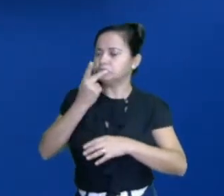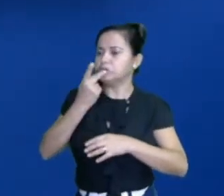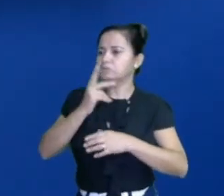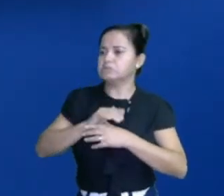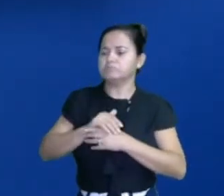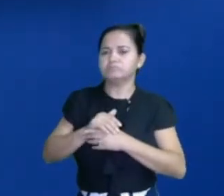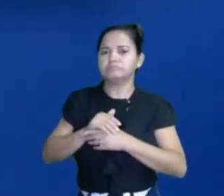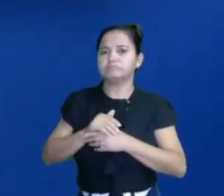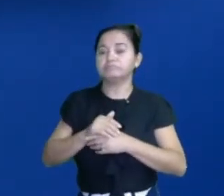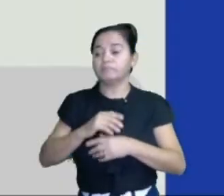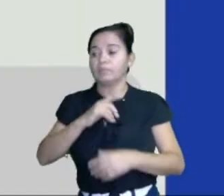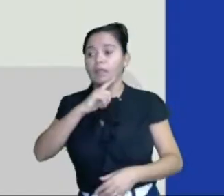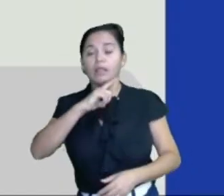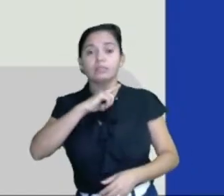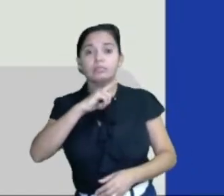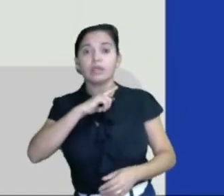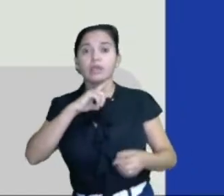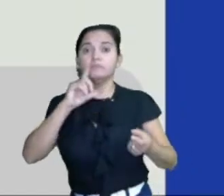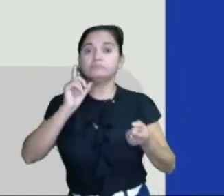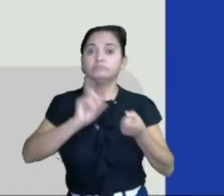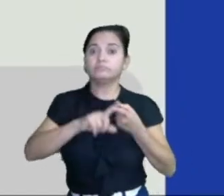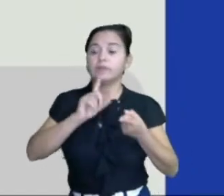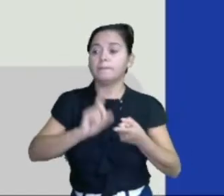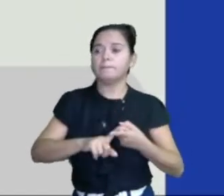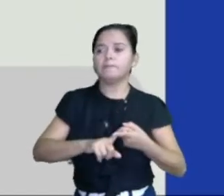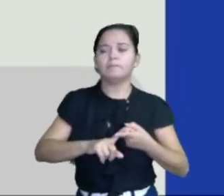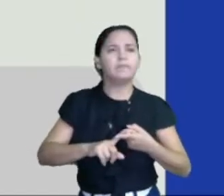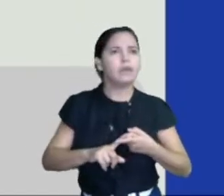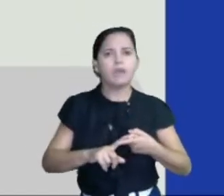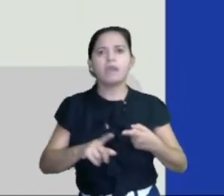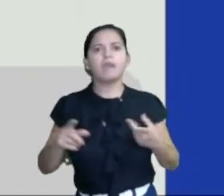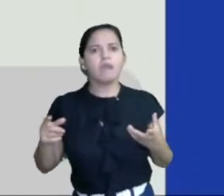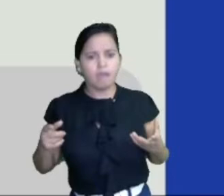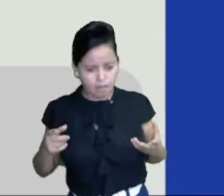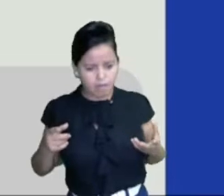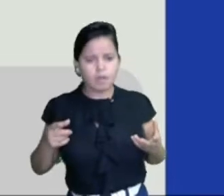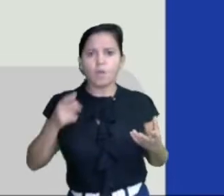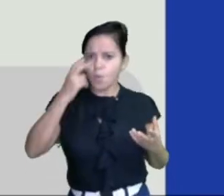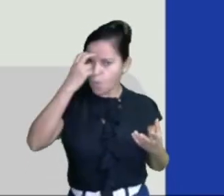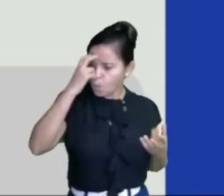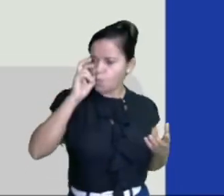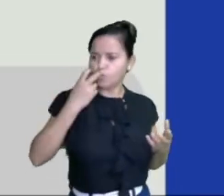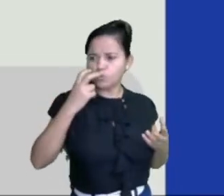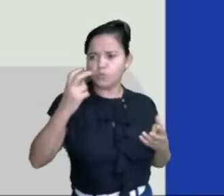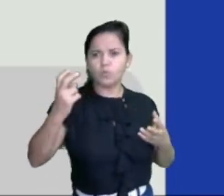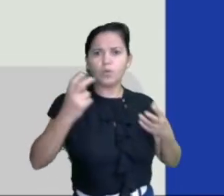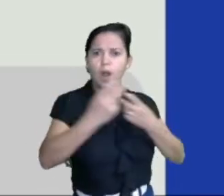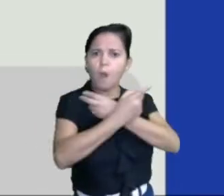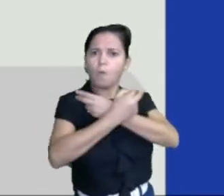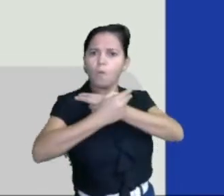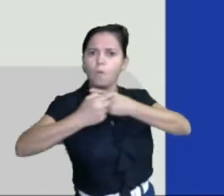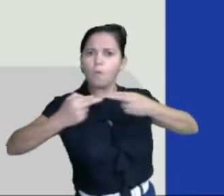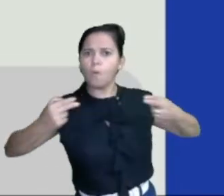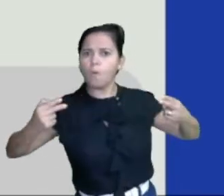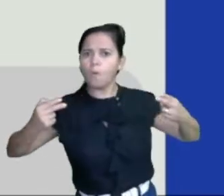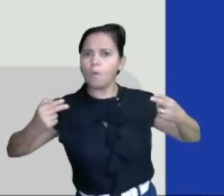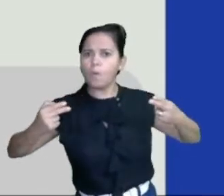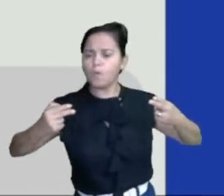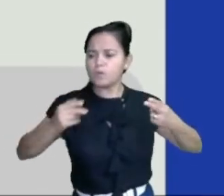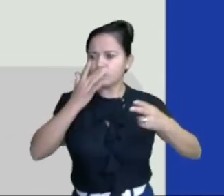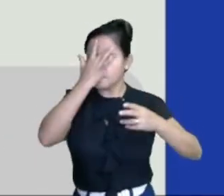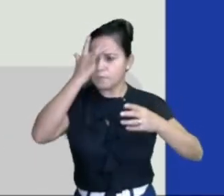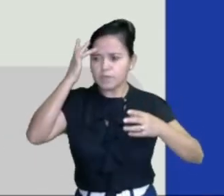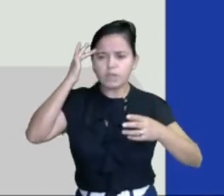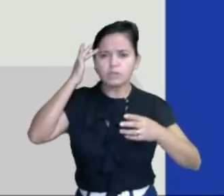Temos o patrimônio imaterial. Os bens culturais e imateriais estão relacionados aos